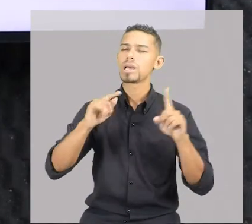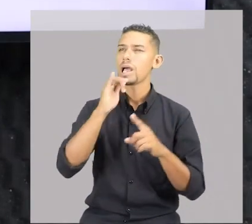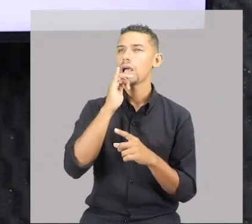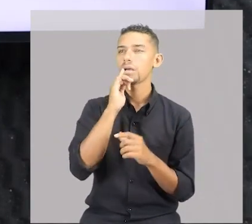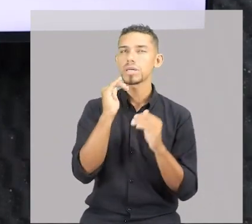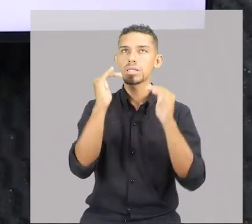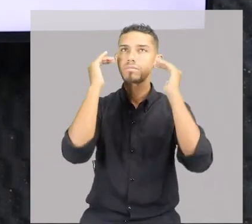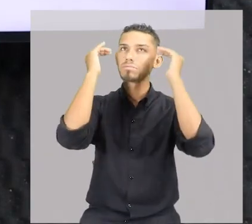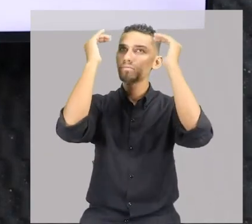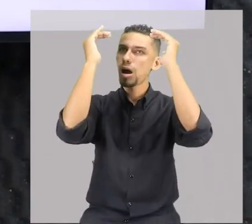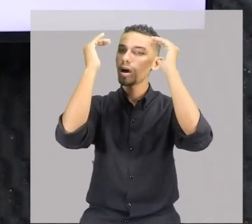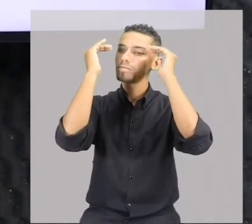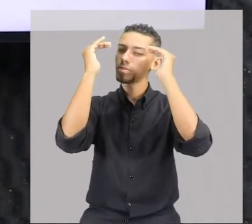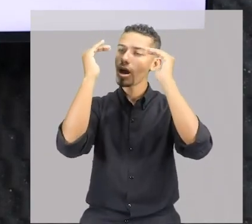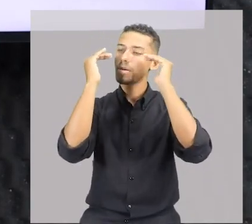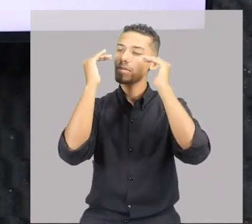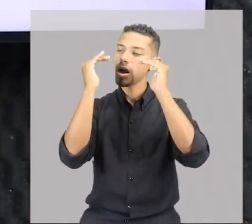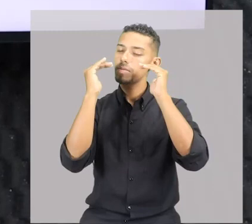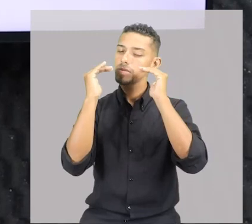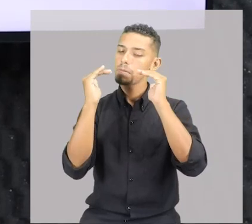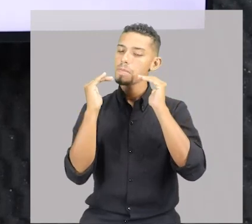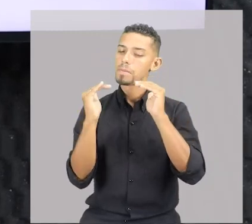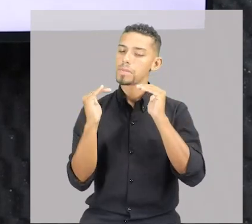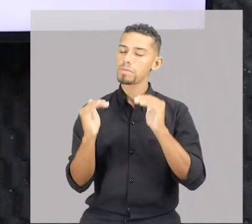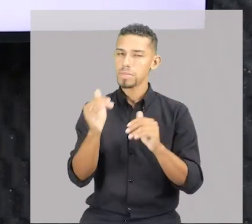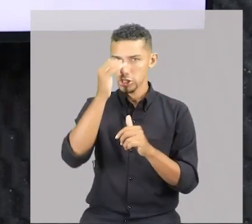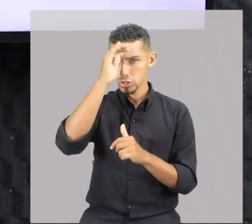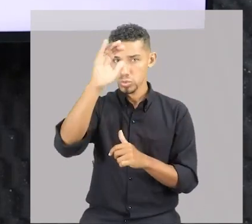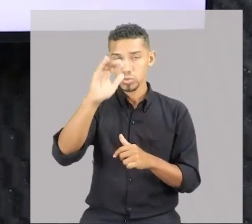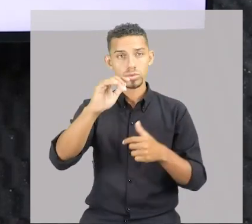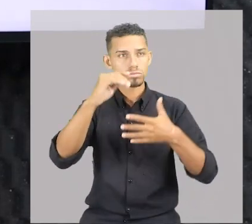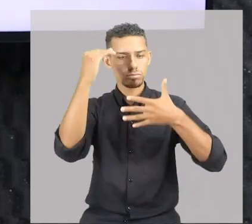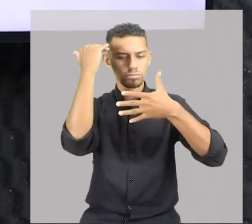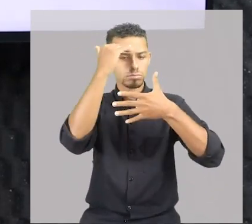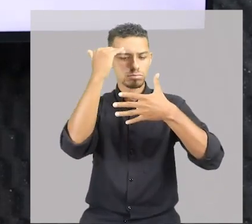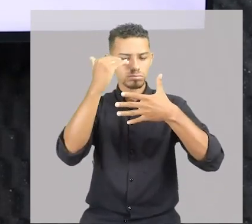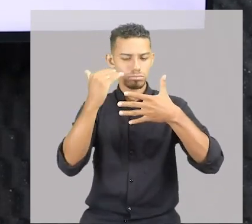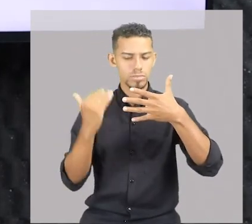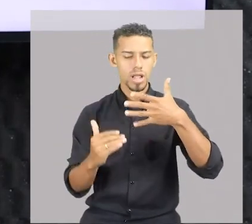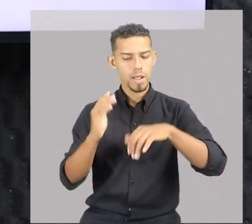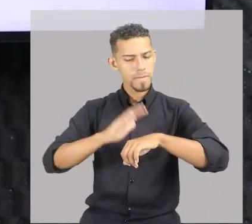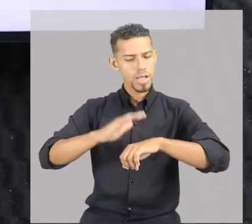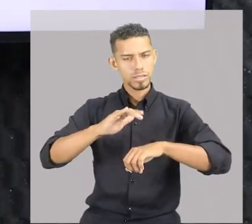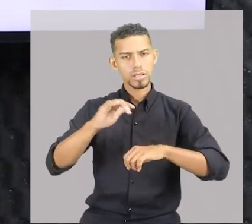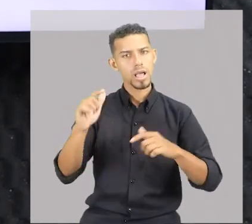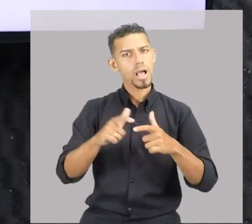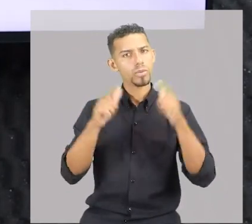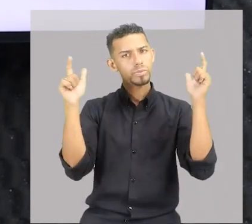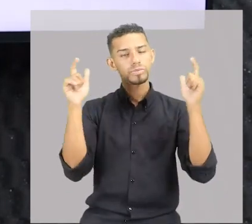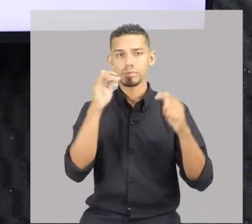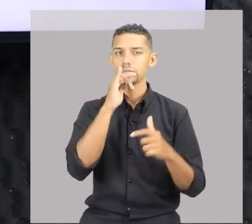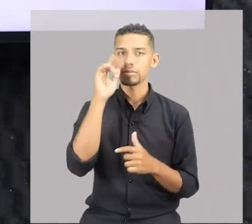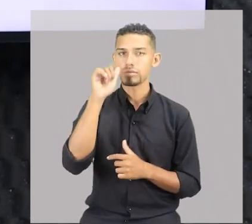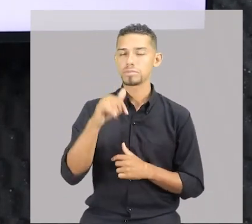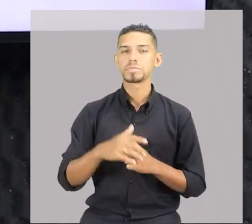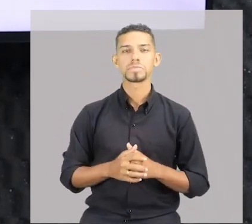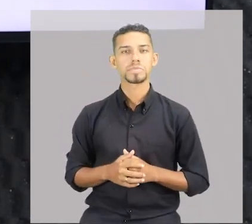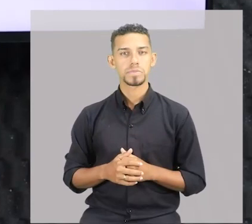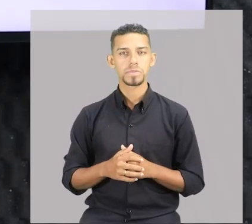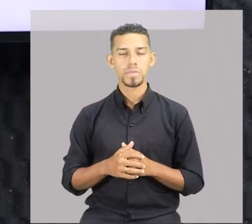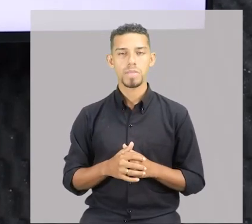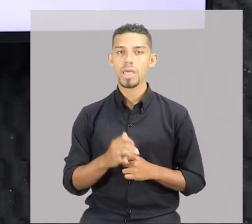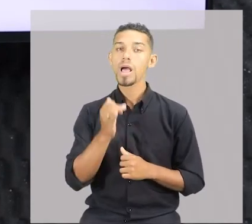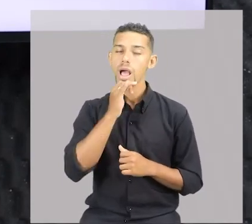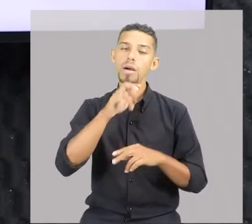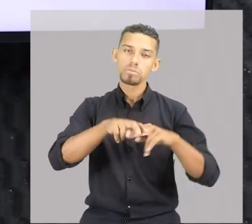uma hierarquia, né? Uma escala de cultura, e a cultura erudita seria ali o ponto mais alto dessa escala. Então,